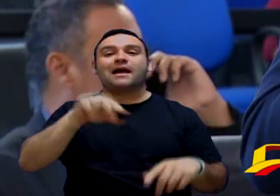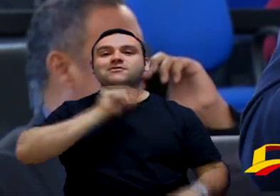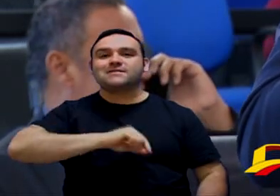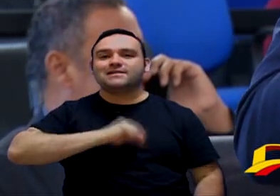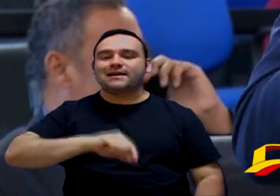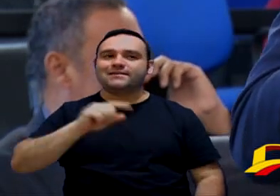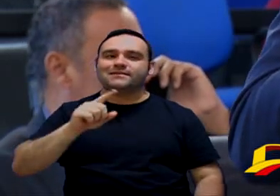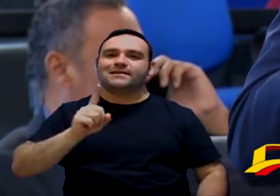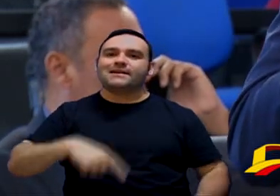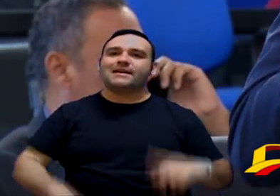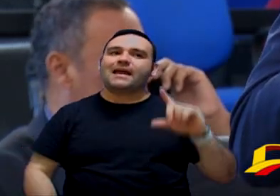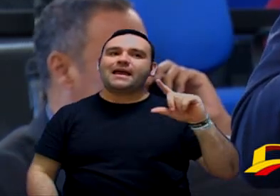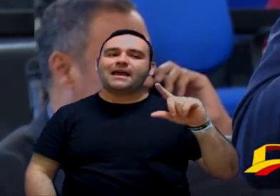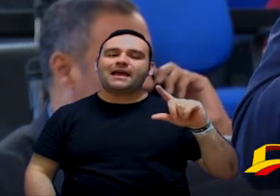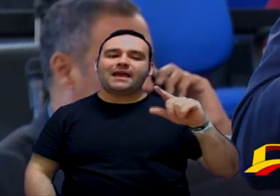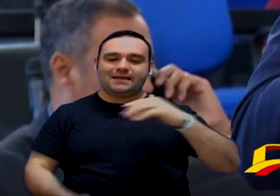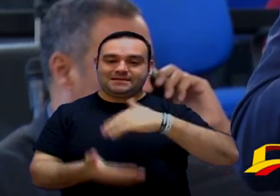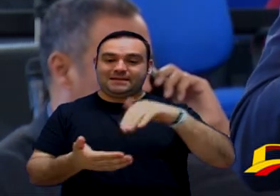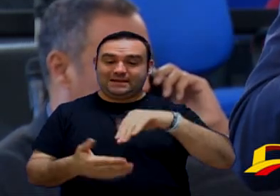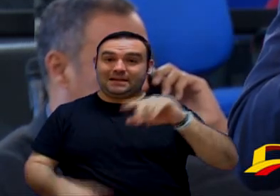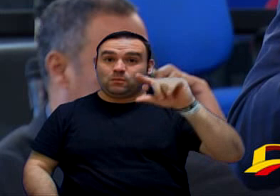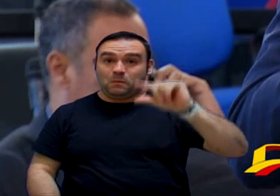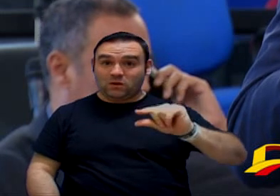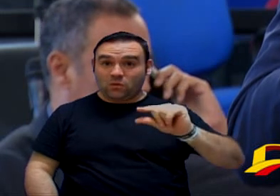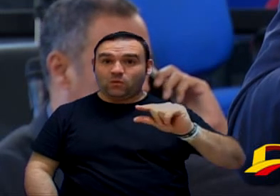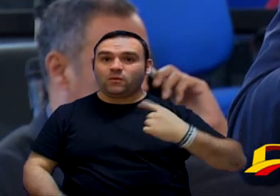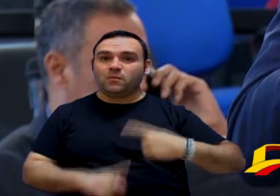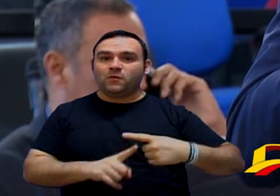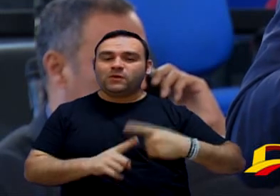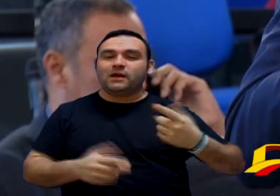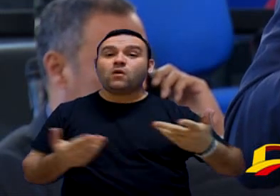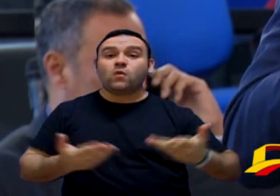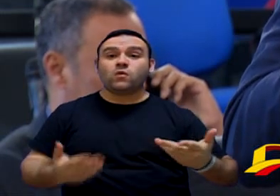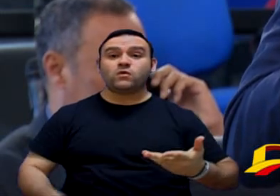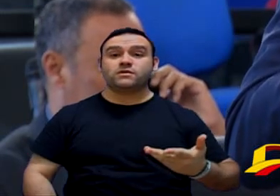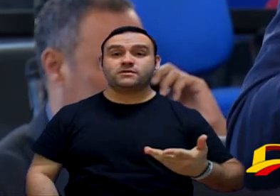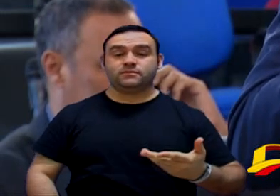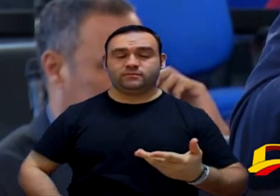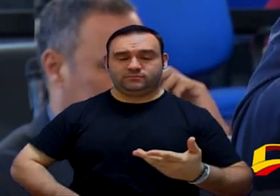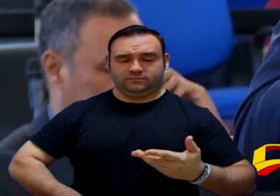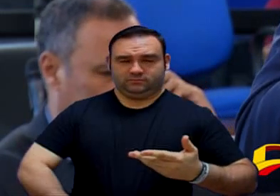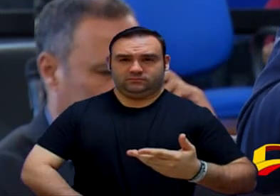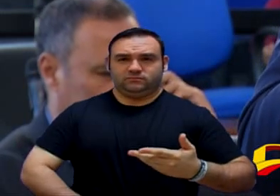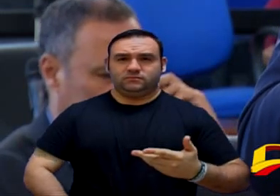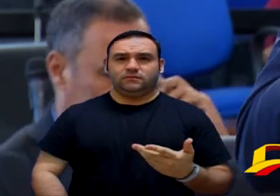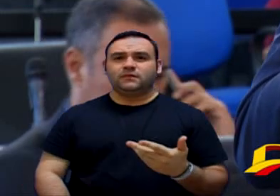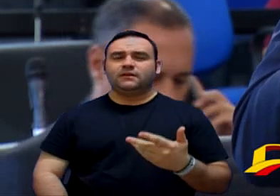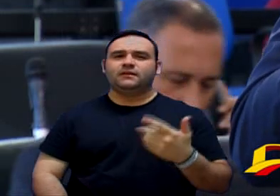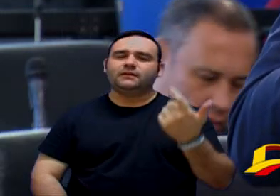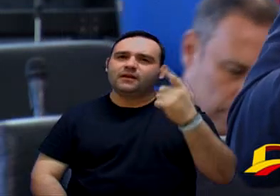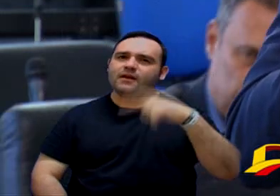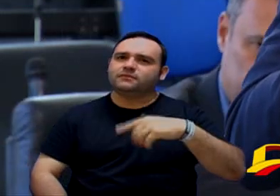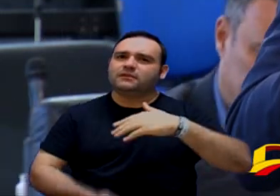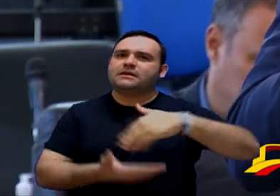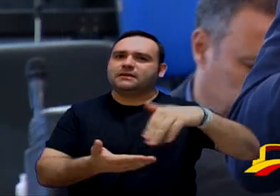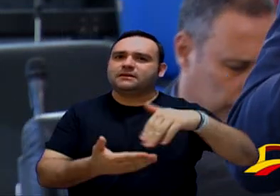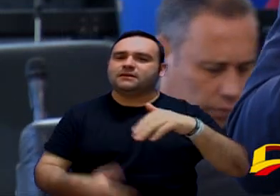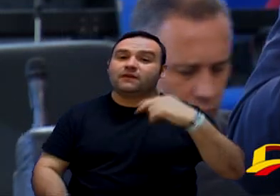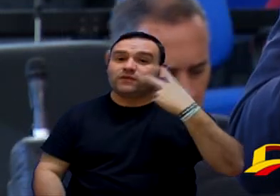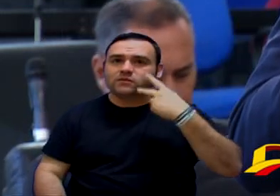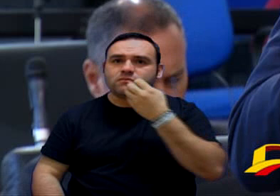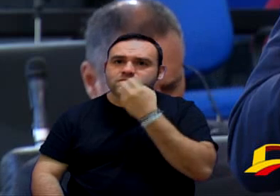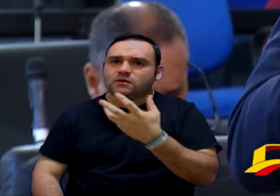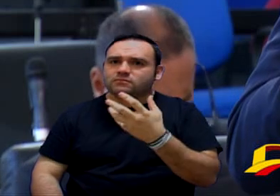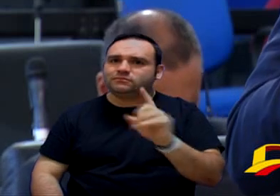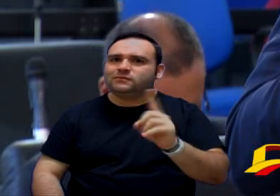salário que é menor de que algum secretário porque hoje em dia vale a pena acessar esse Vereador